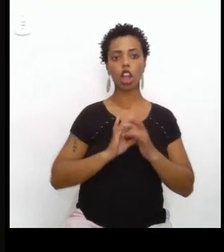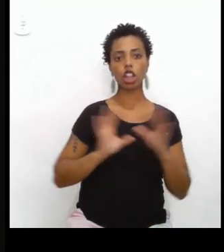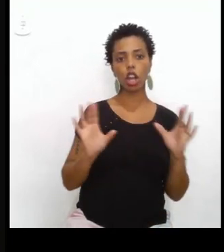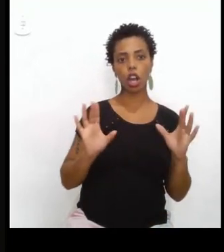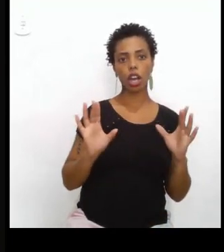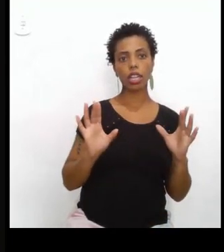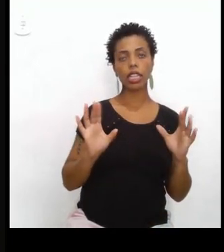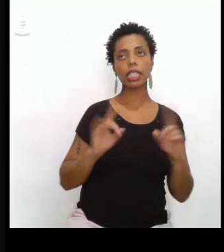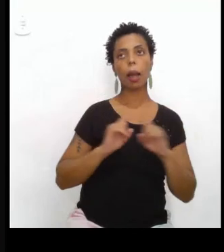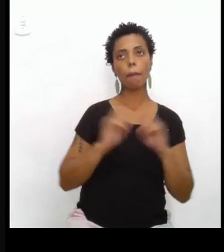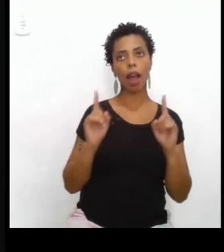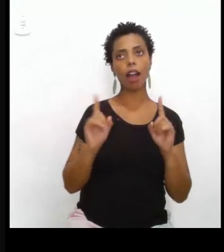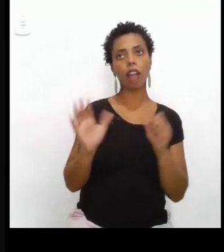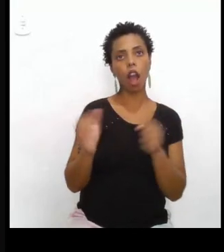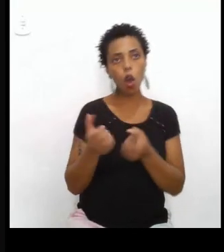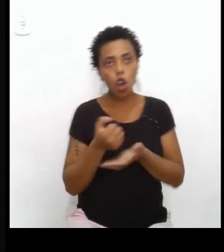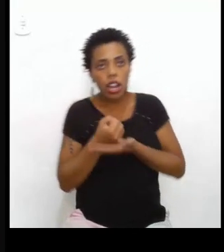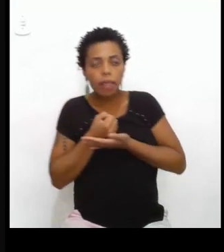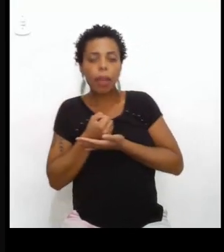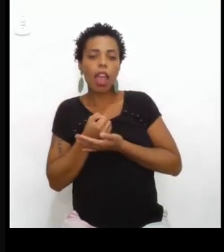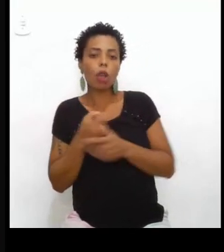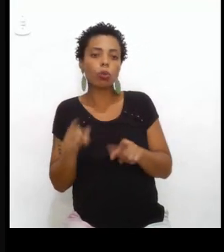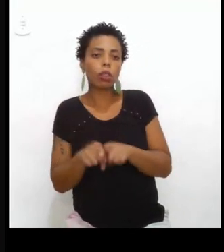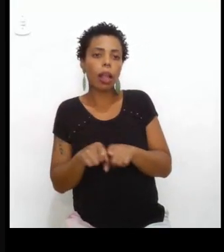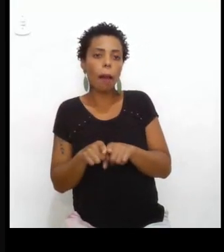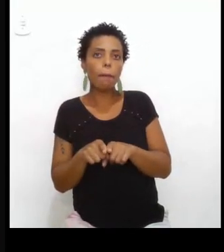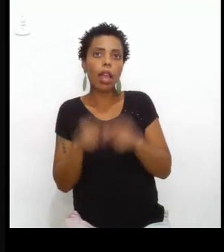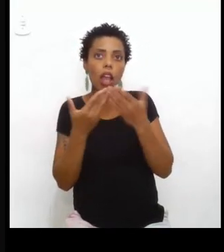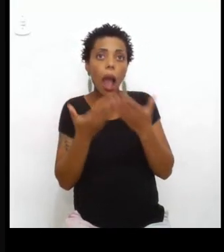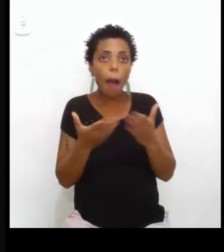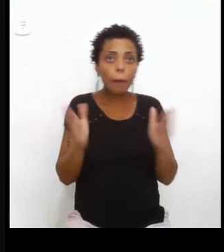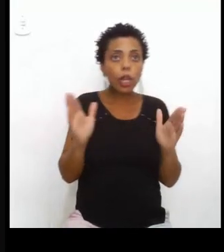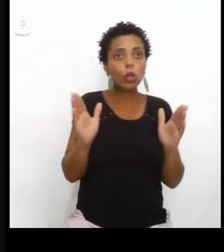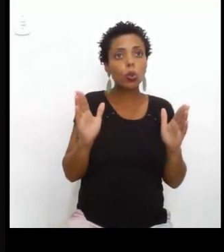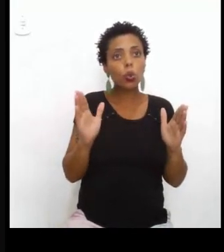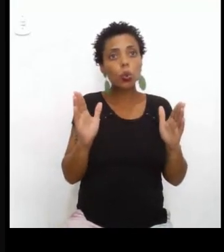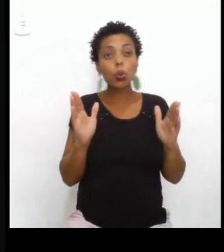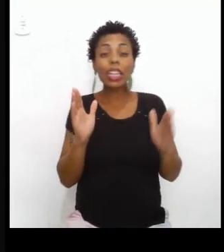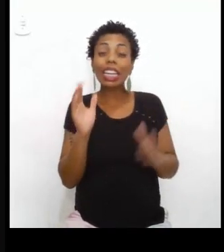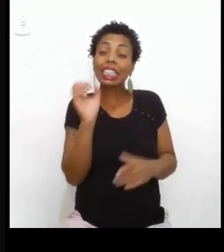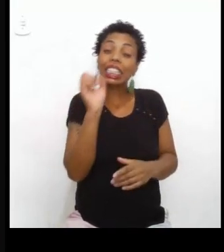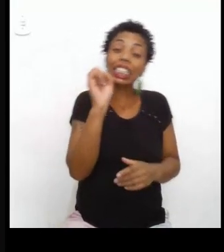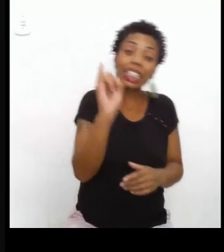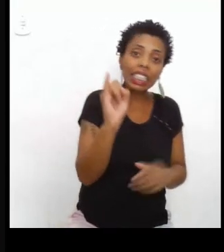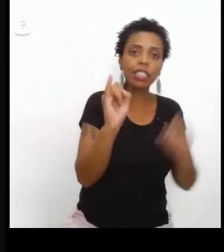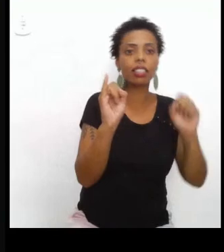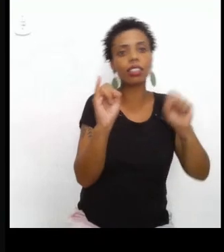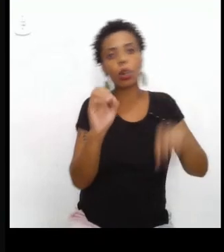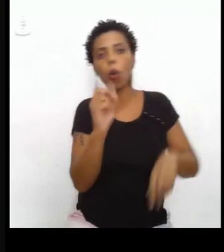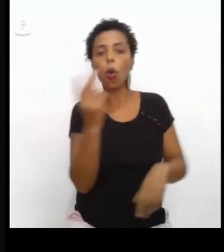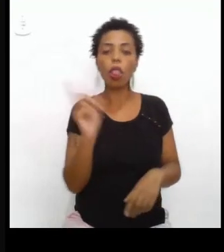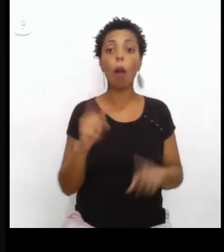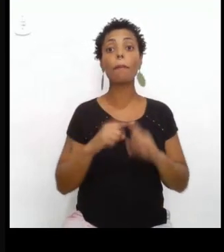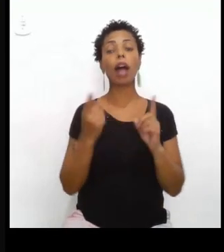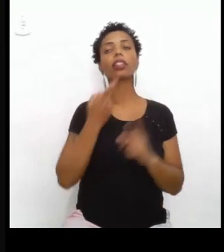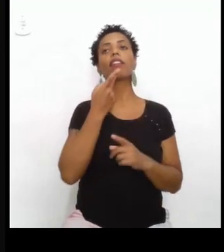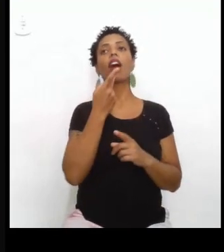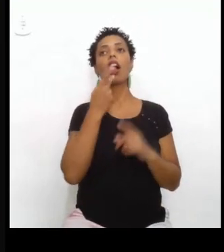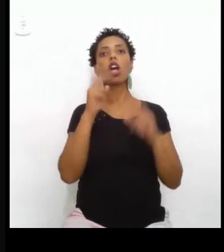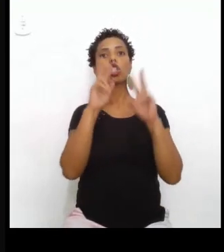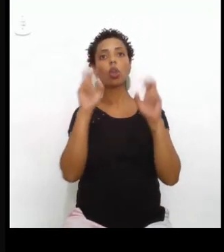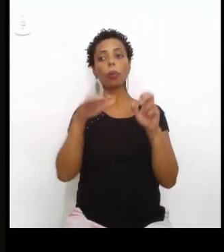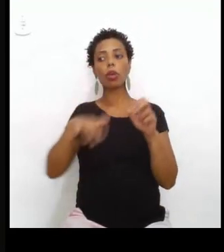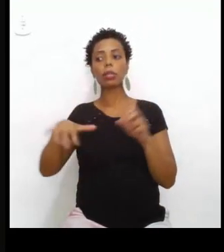acolhimento né de abertura condicional a gente tá pensando em um espaço que ele é restrita para que outras